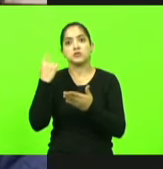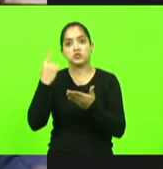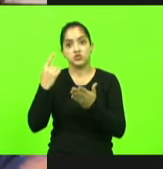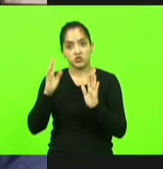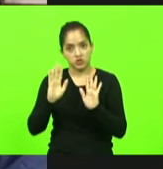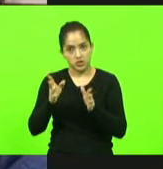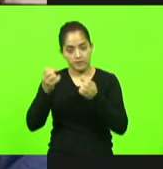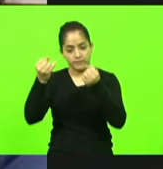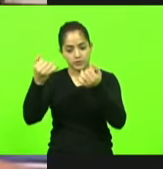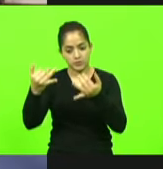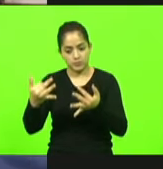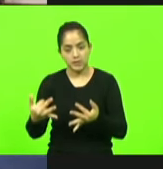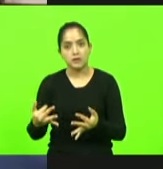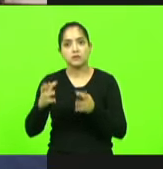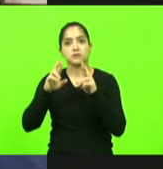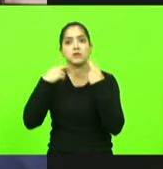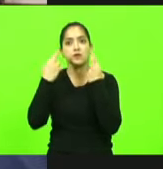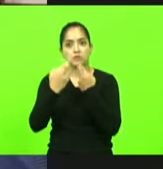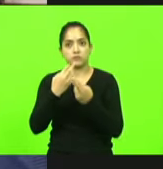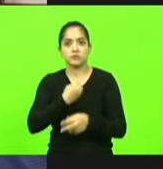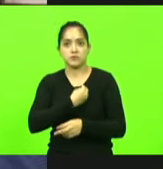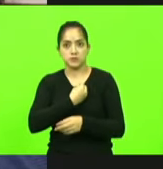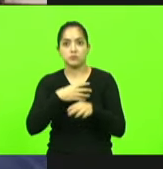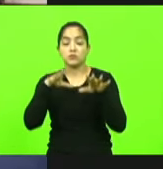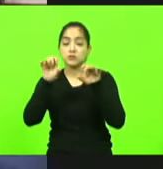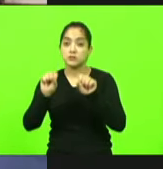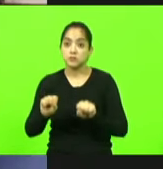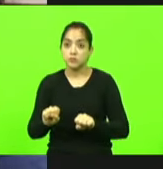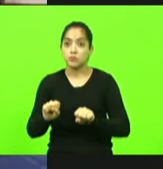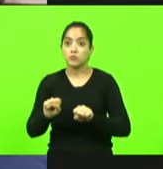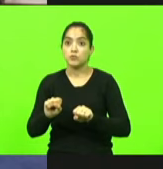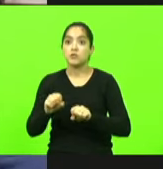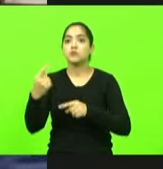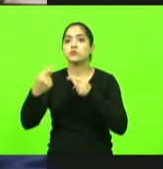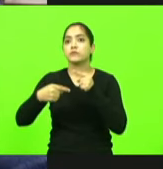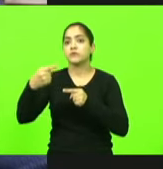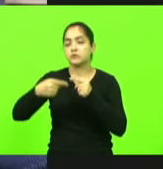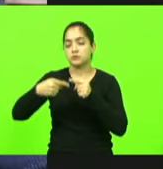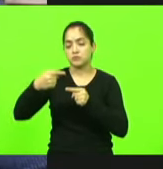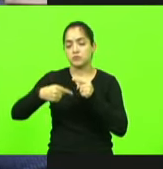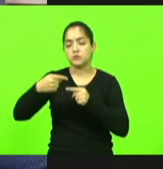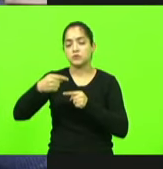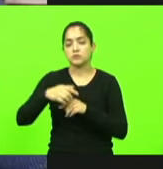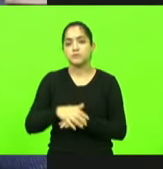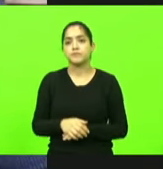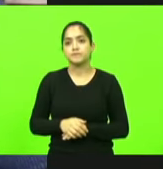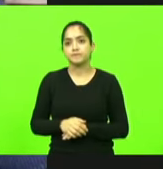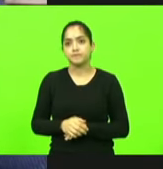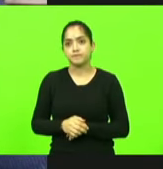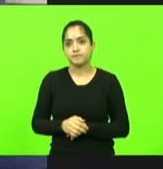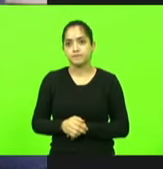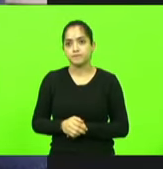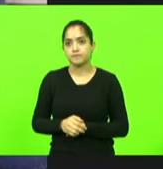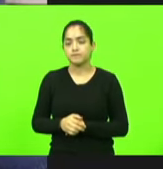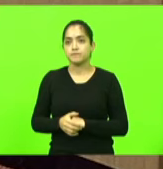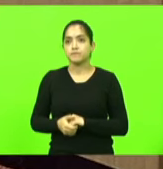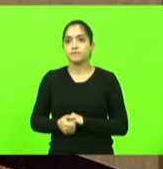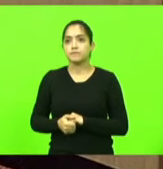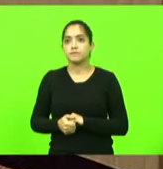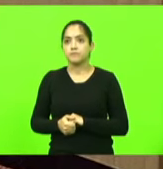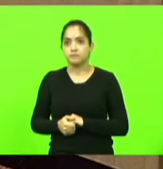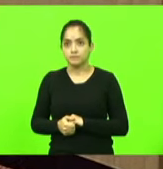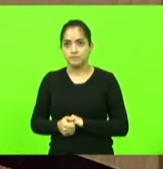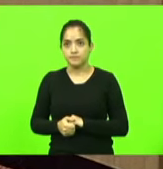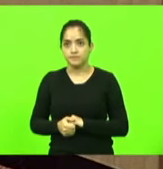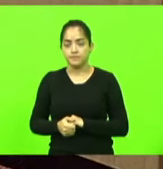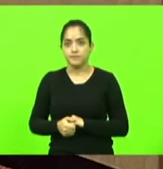Excelência estava presente e é testemunho do que foi dito e que deve vir em documento. Muito obrigado, senhor presidente. Questão de ordem, senhor presidente. Questão de ordem,